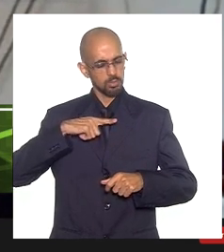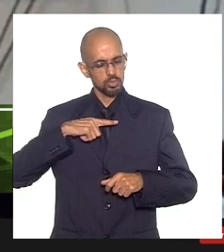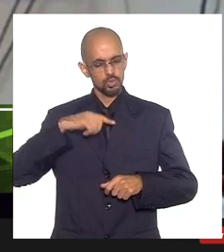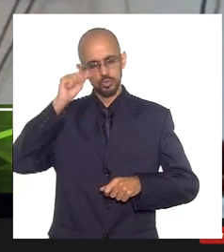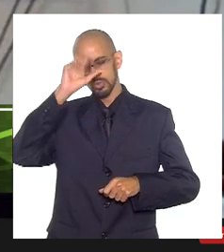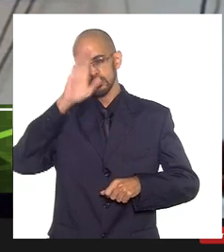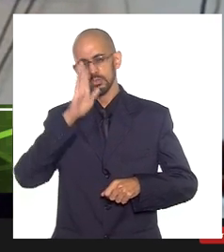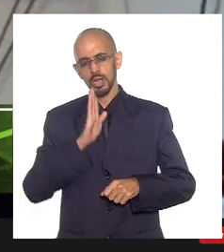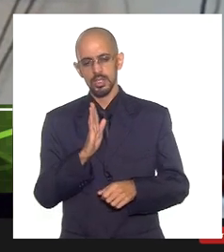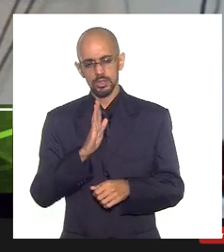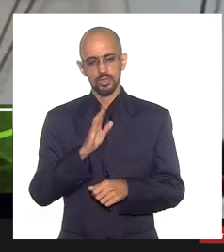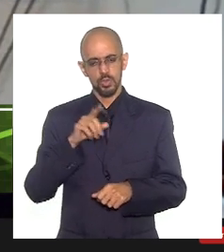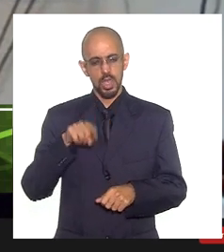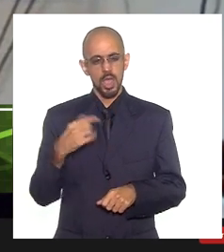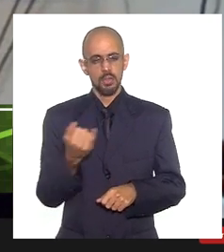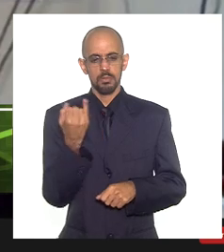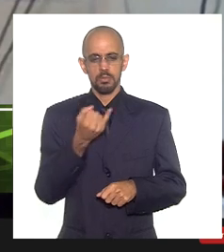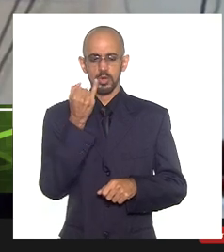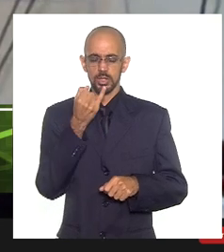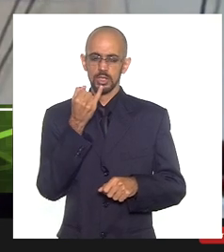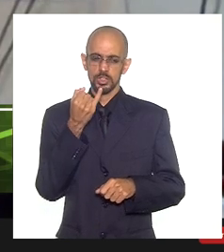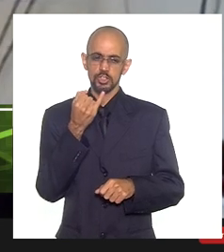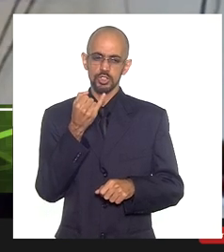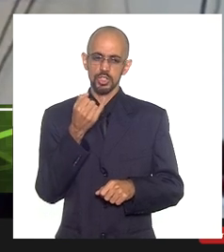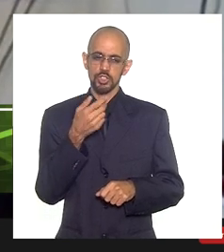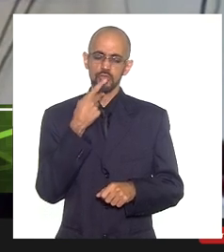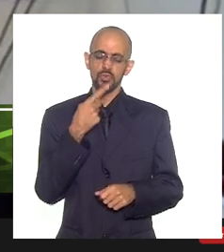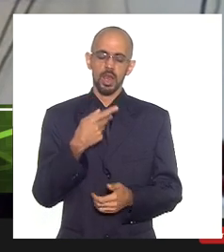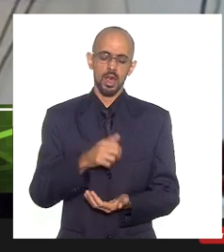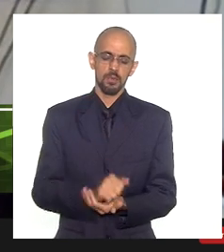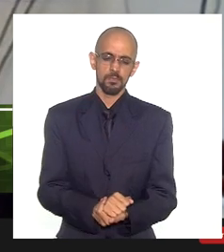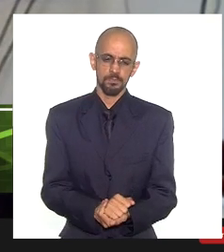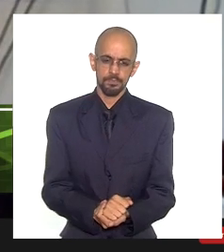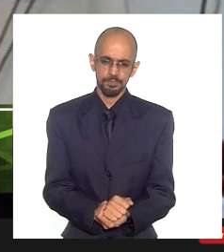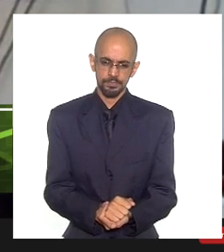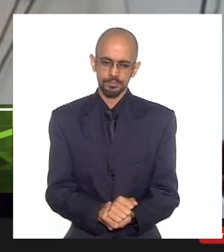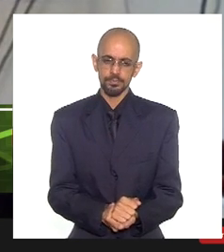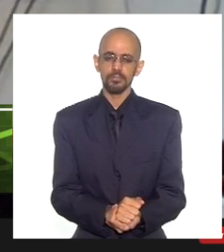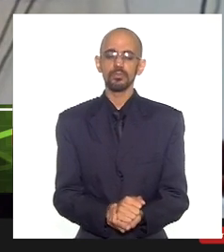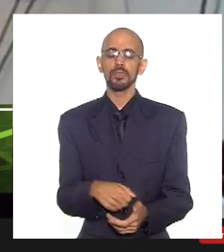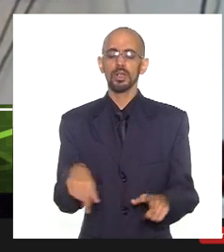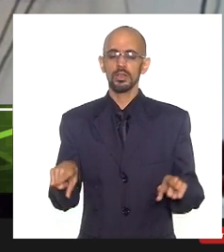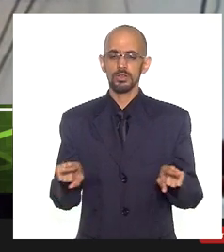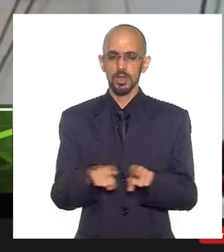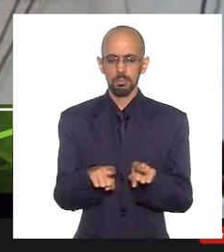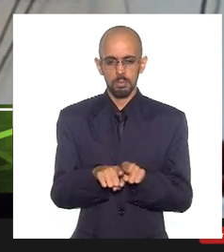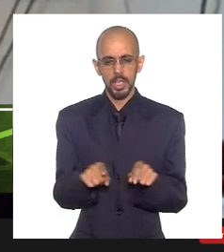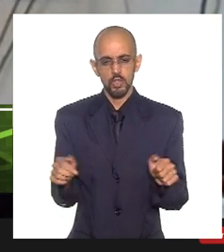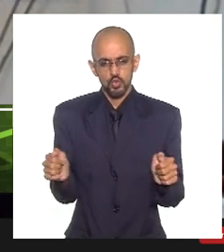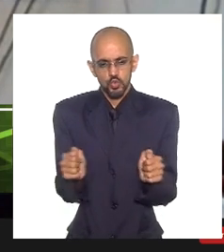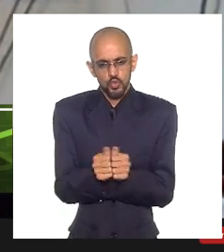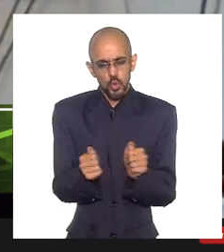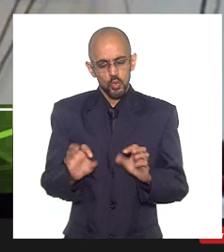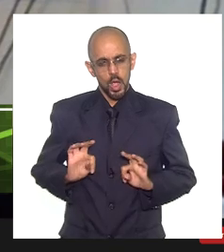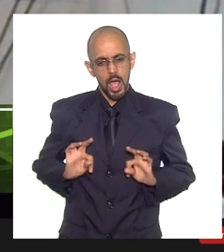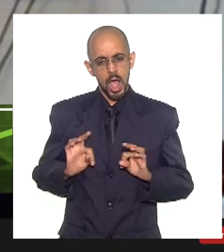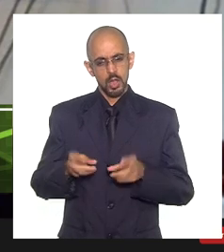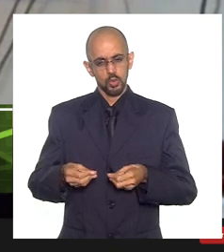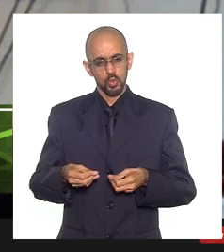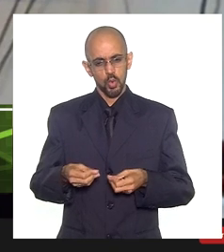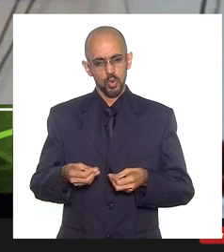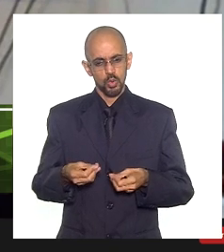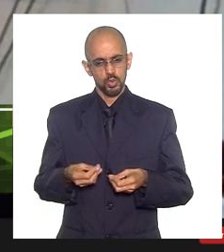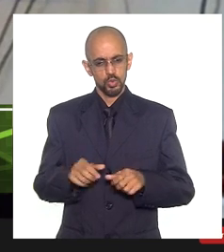país é importante a gente exaltar isso e também me junto a todos aqueles que nessa